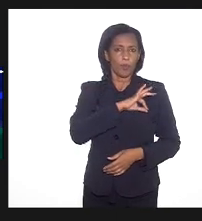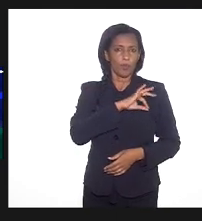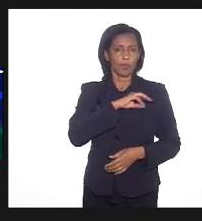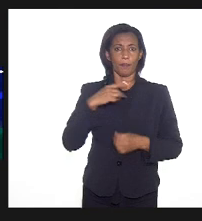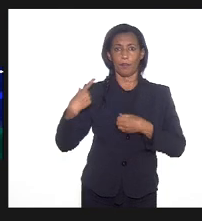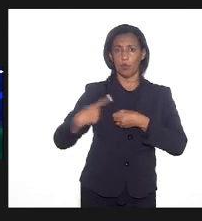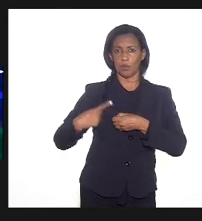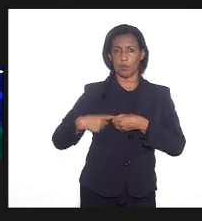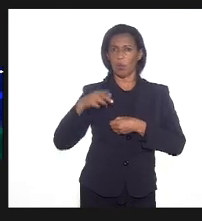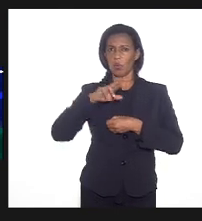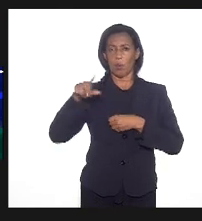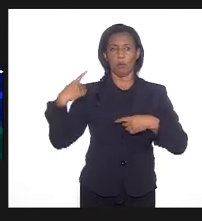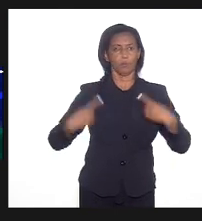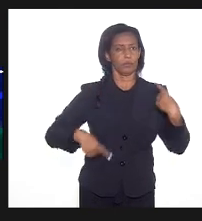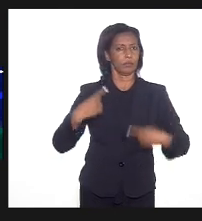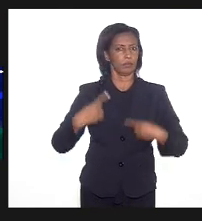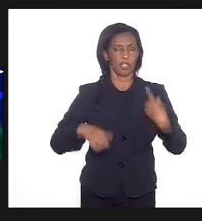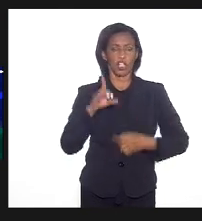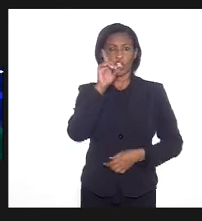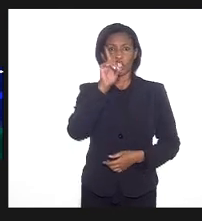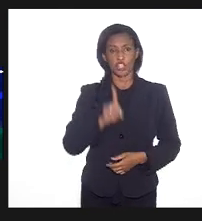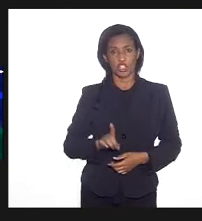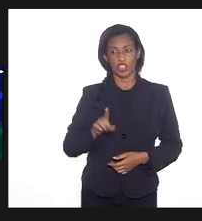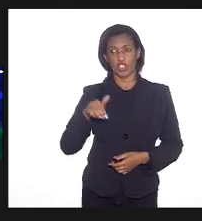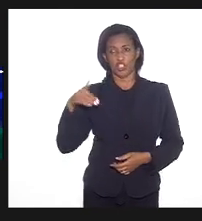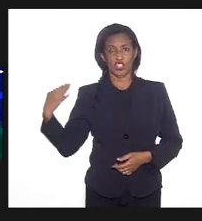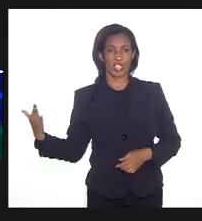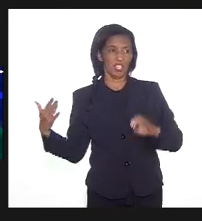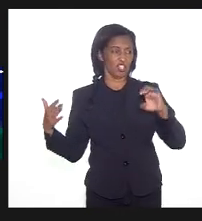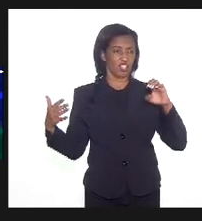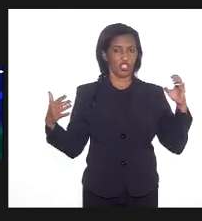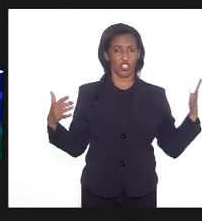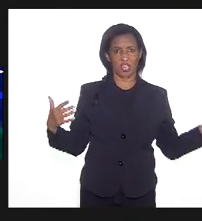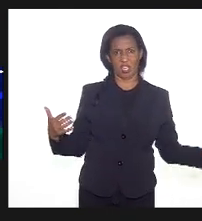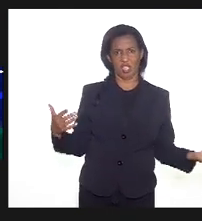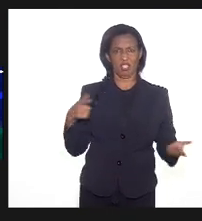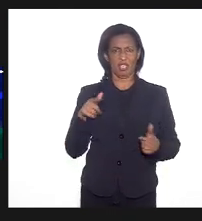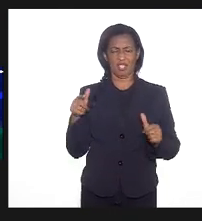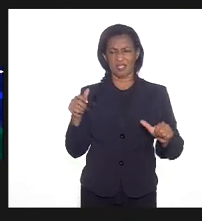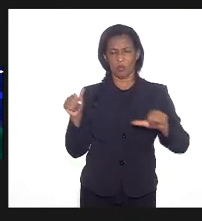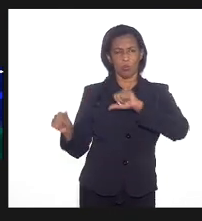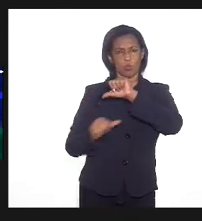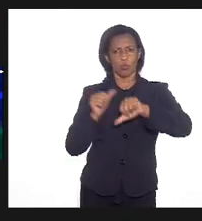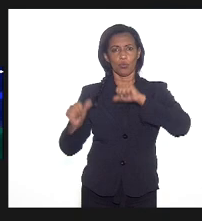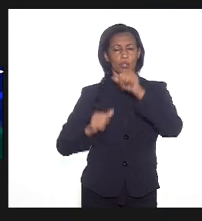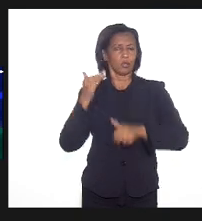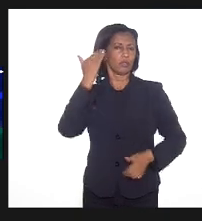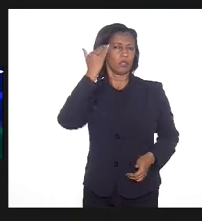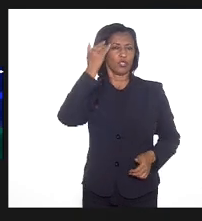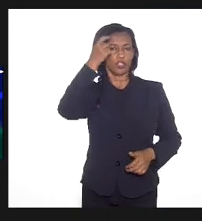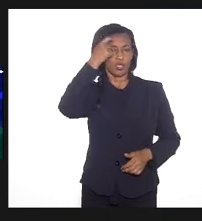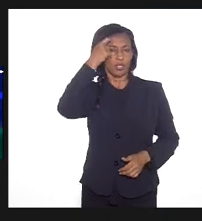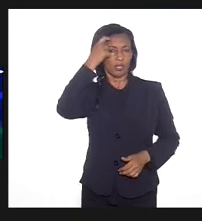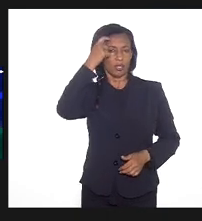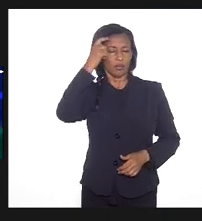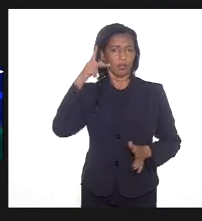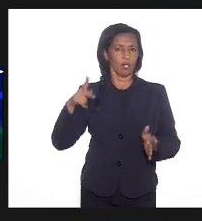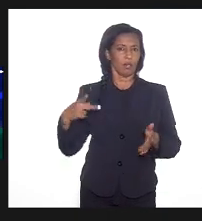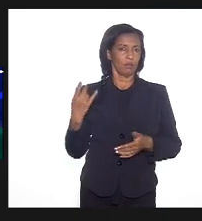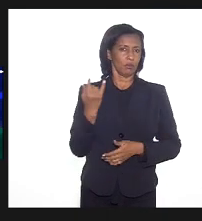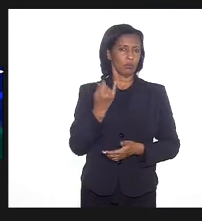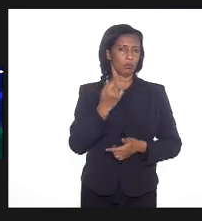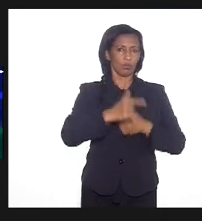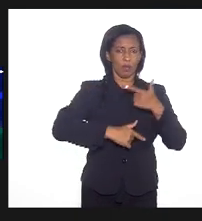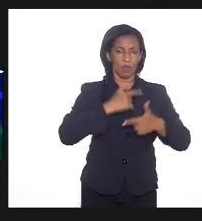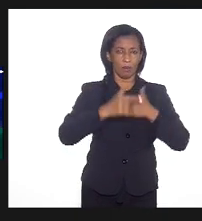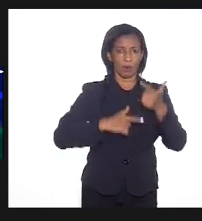esse não é um debate entre direita e esquerda, tanto é que essa mudança de entendimento do papel das guardas municipais